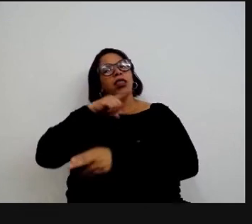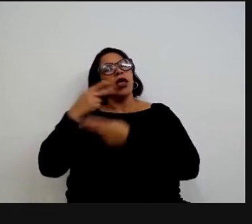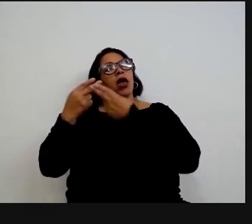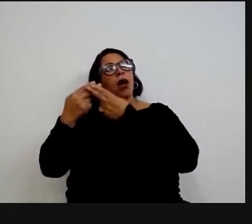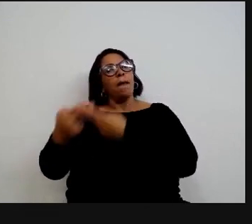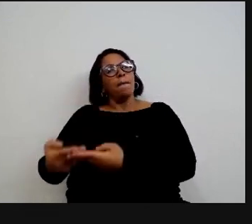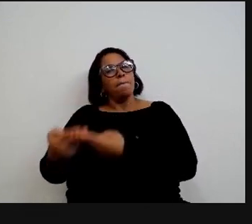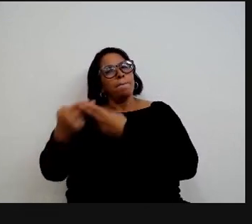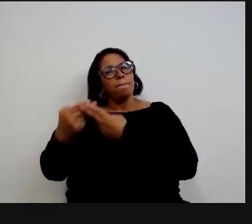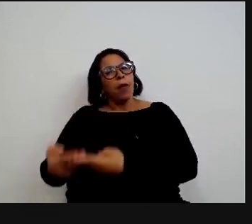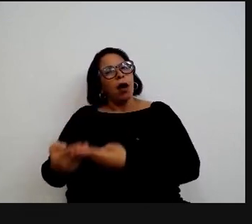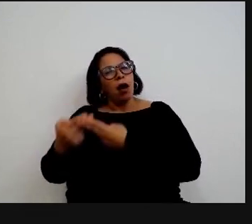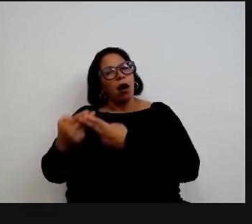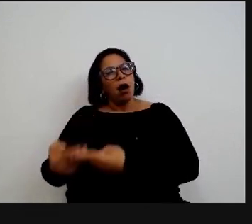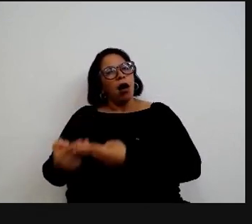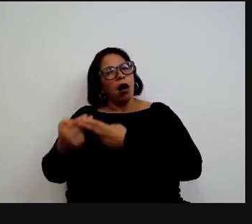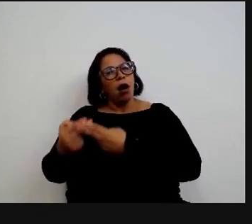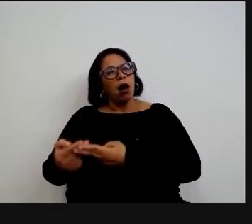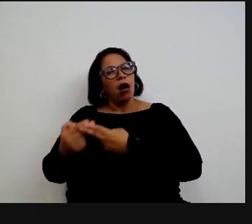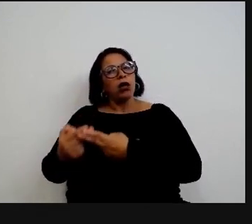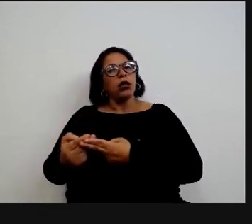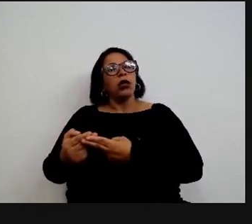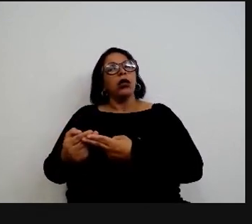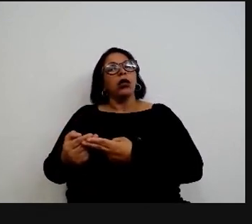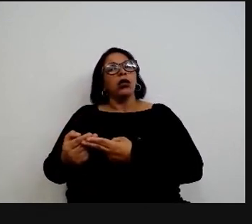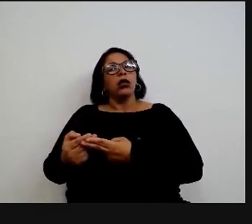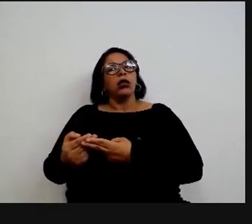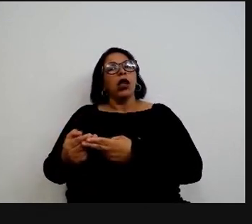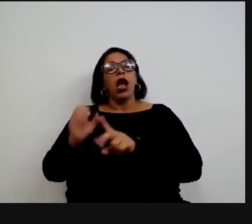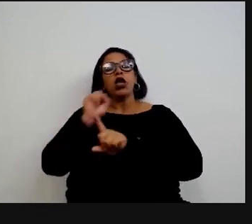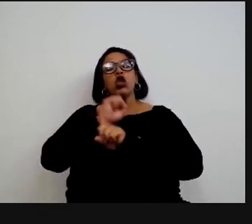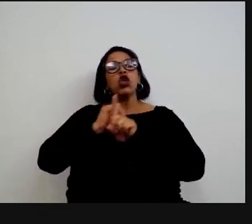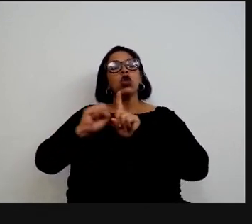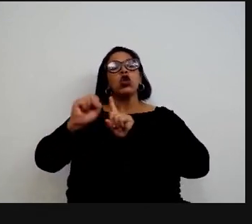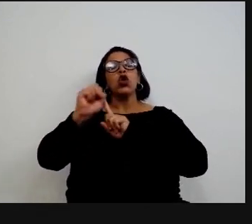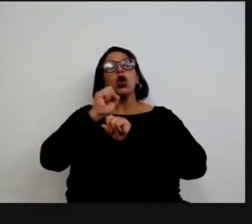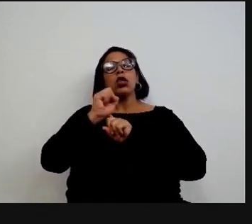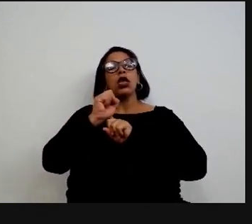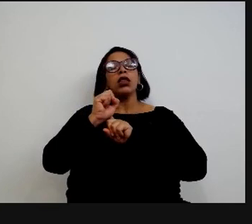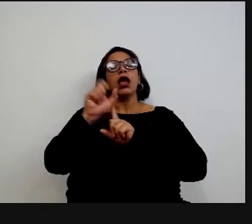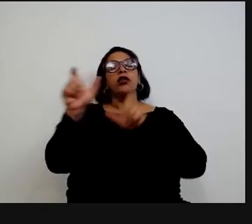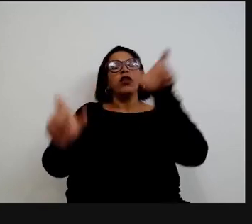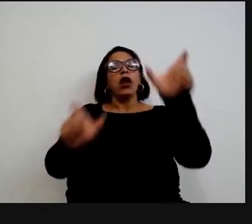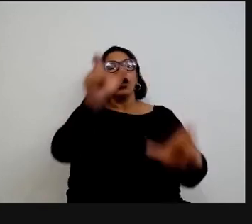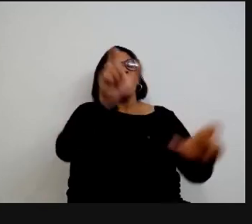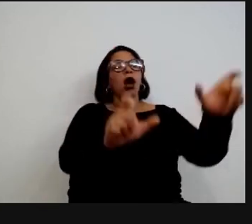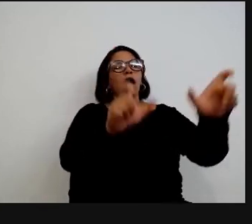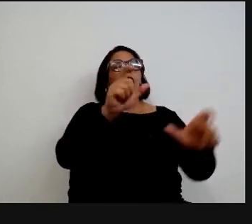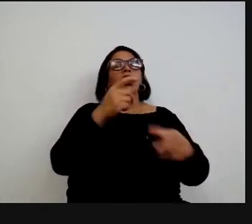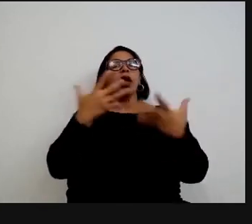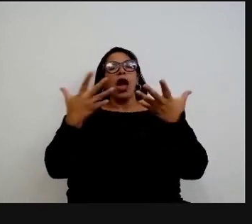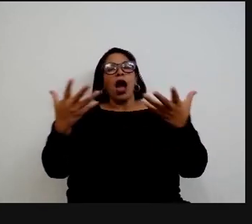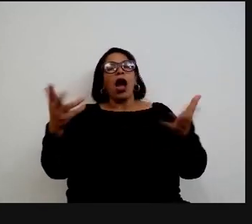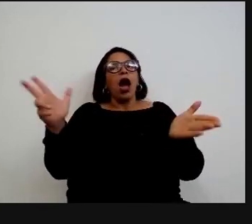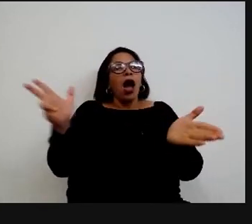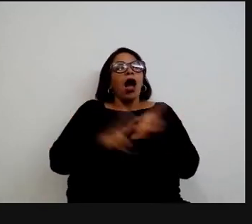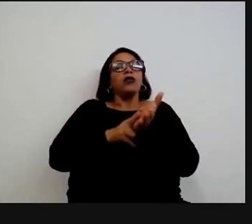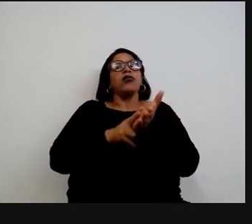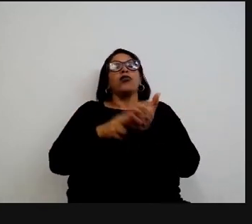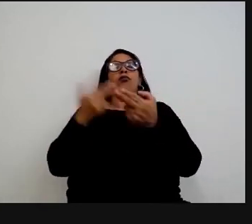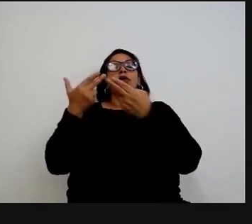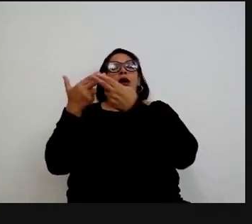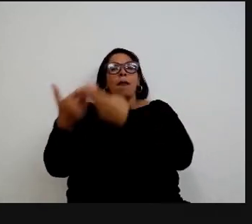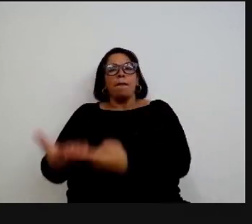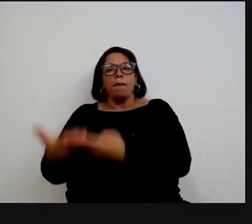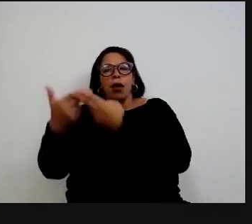vista organizacional, se quiser a gente continua conversando aqui, do ponto de vista de sociedade, de indivíduo, nós todos assumimos, enquanto indivíduo, que